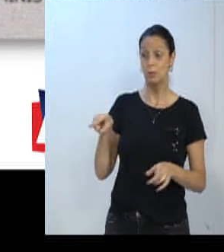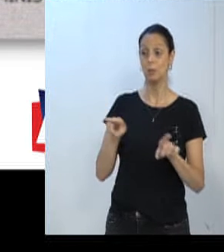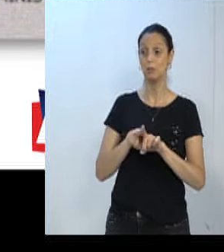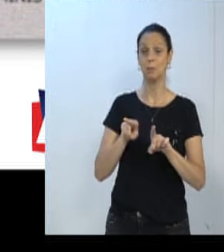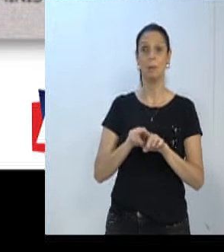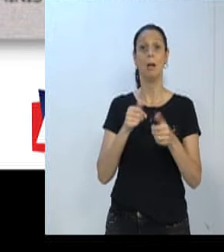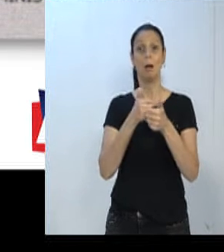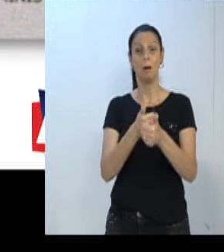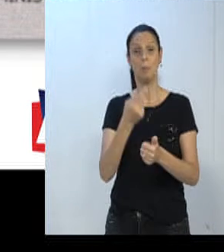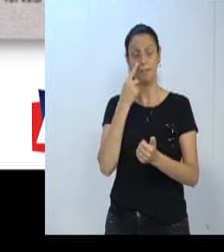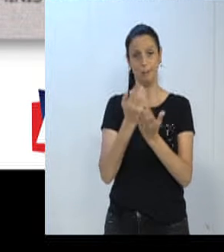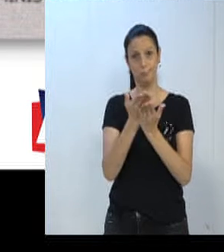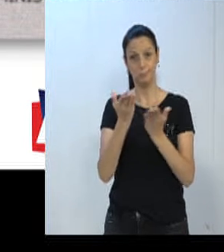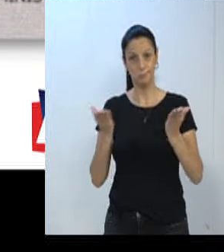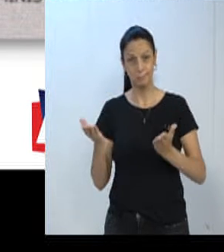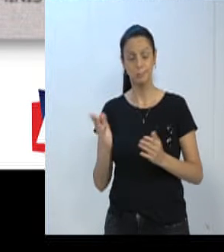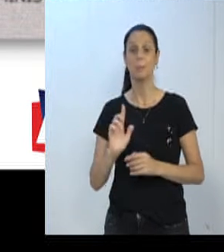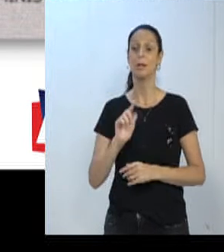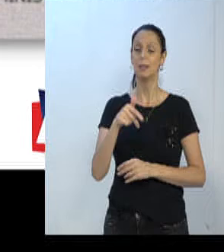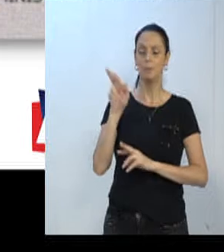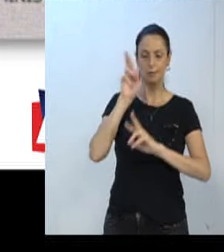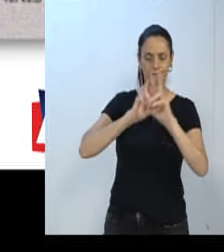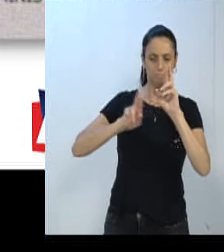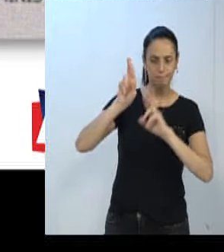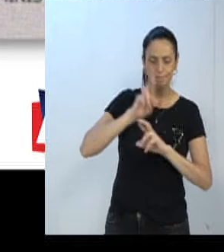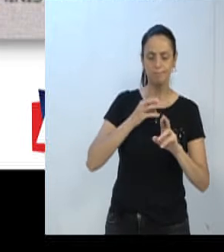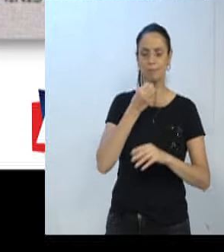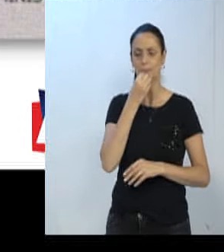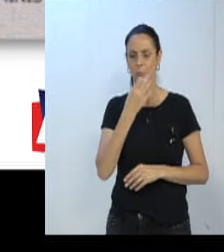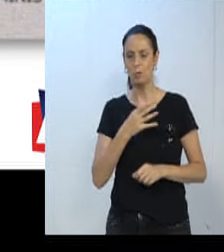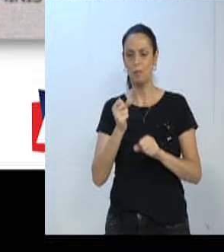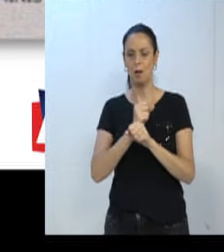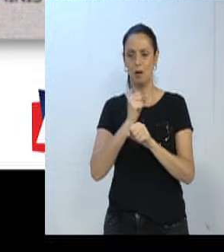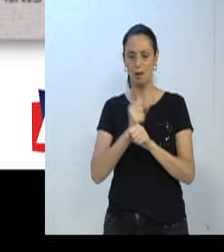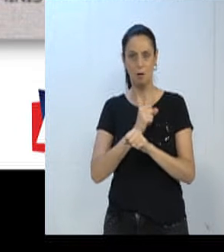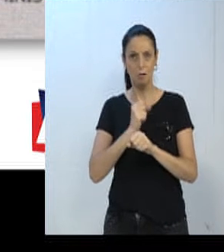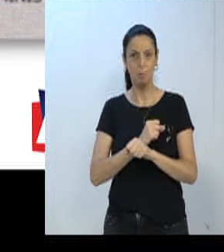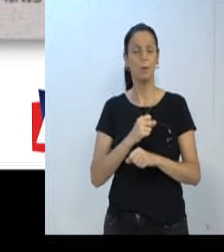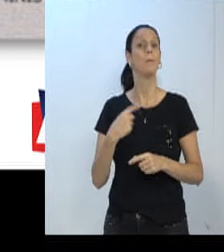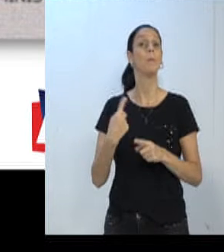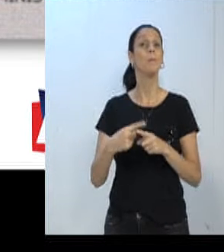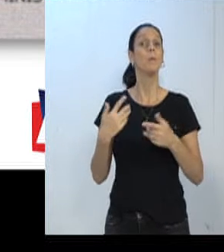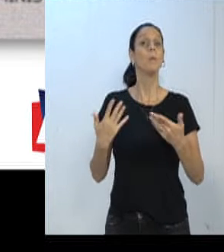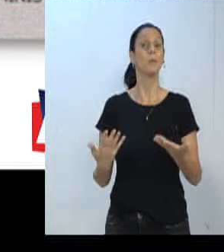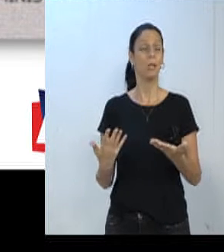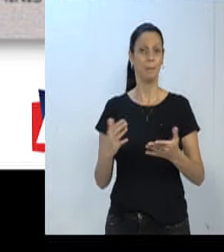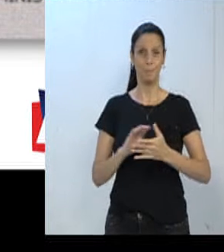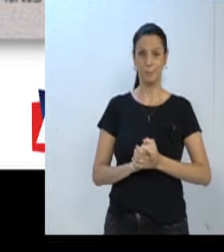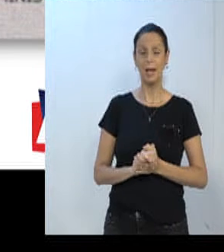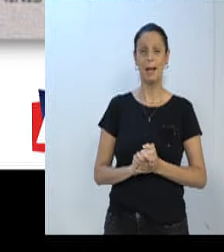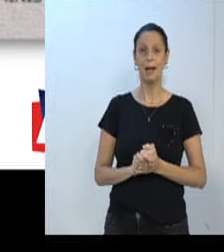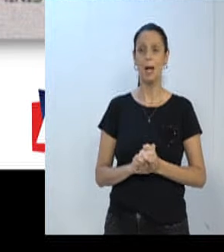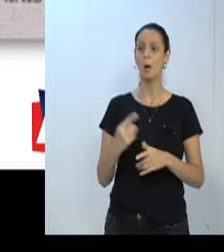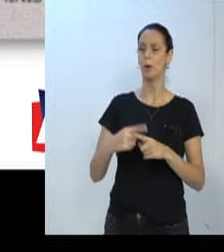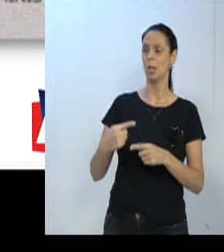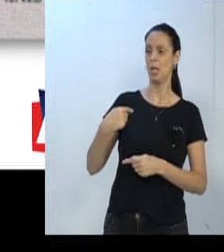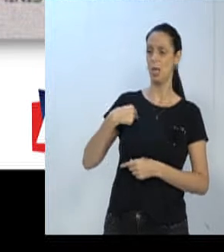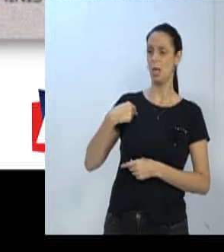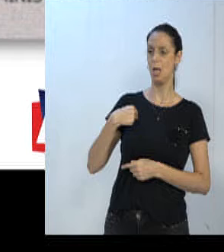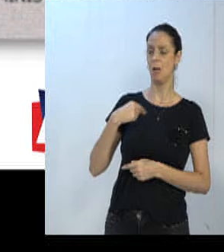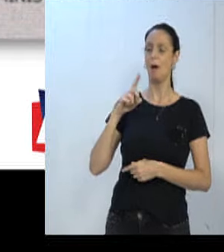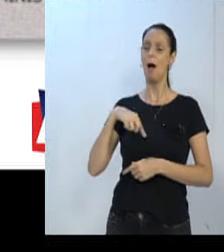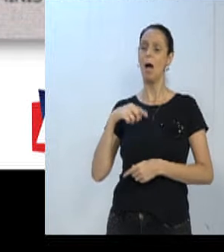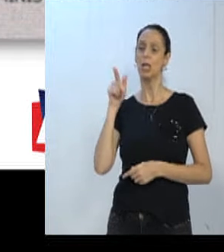possa depois fiscalizar que sai uma obra de qualidade faz questão de fazer essas divulgações porque não para o Ito para ser padrinho de obra não